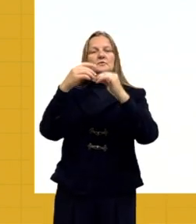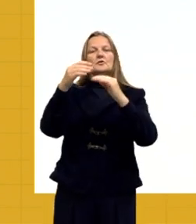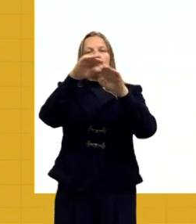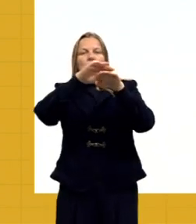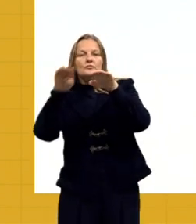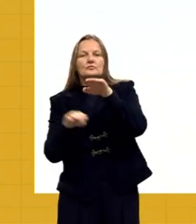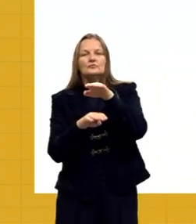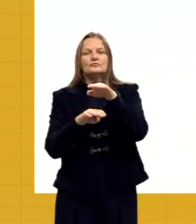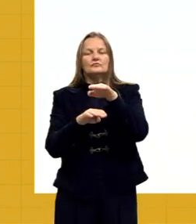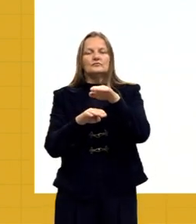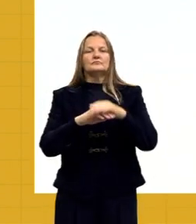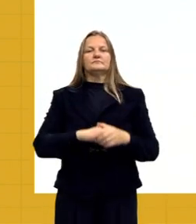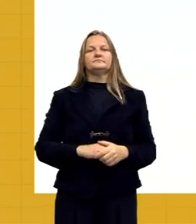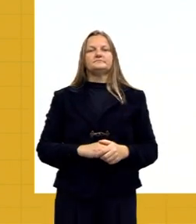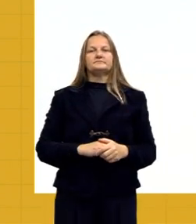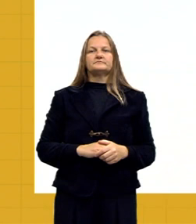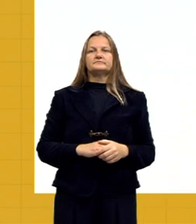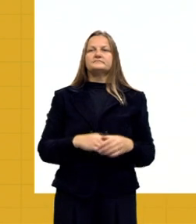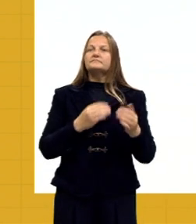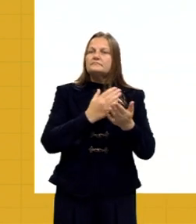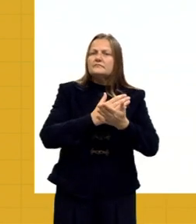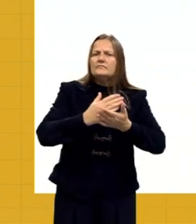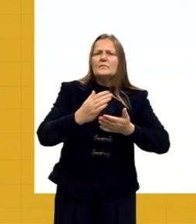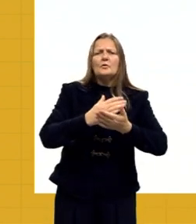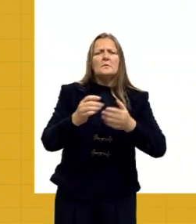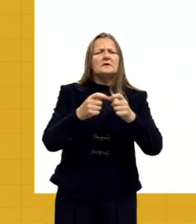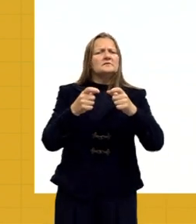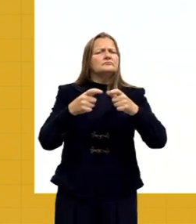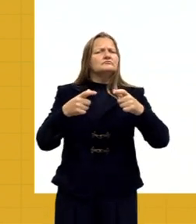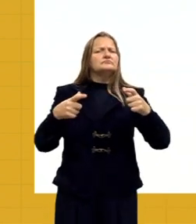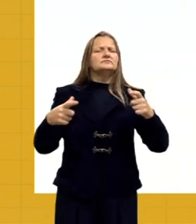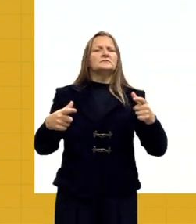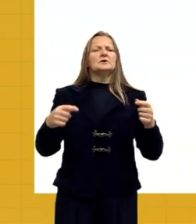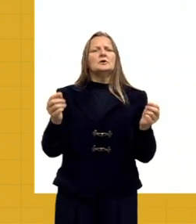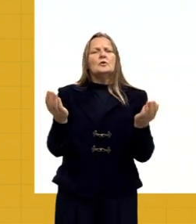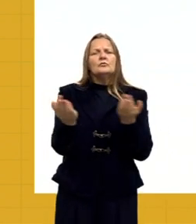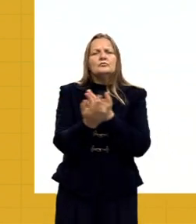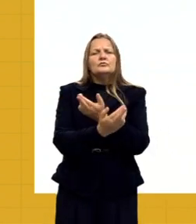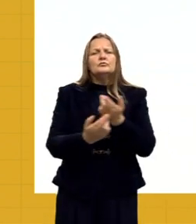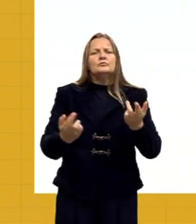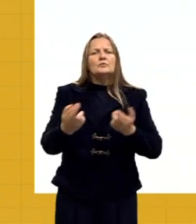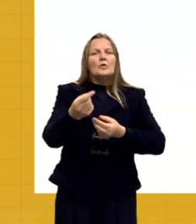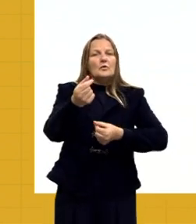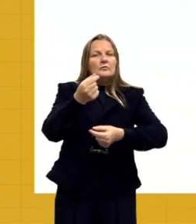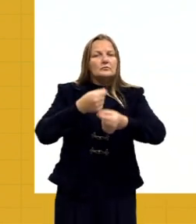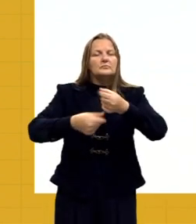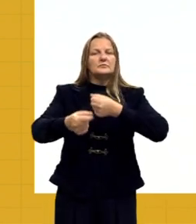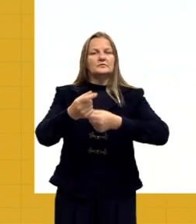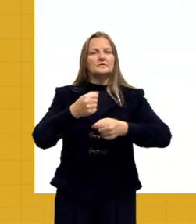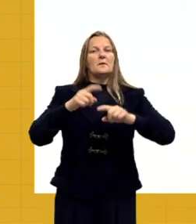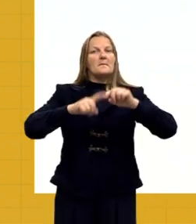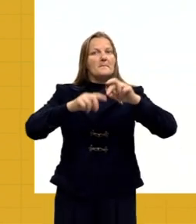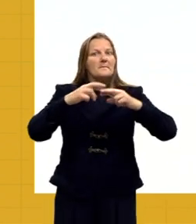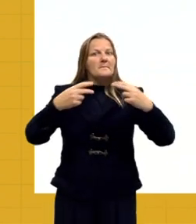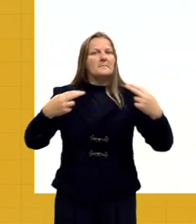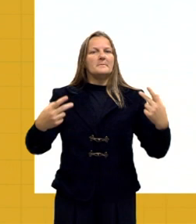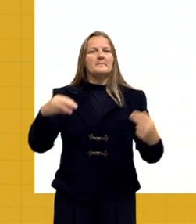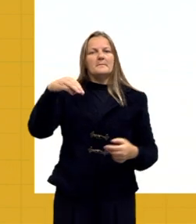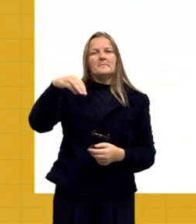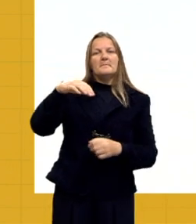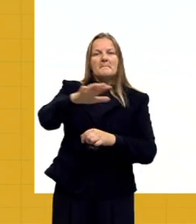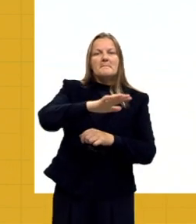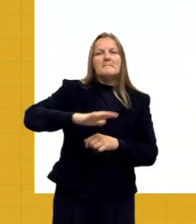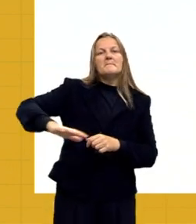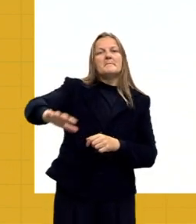subdesenvolvidos tá E aí então começa a crescer essa transação financeira de mercadorias certo